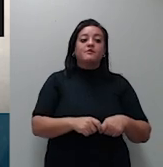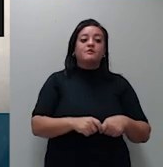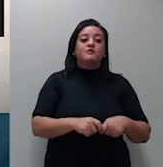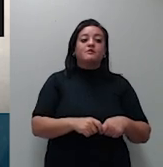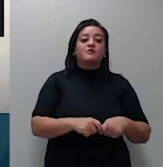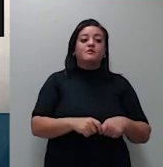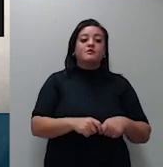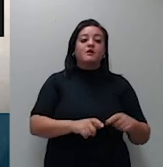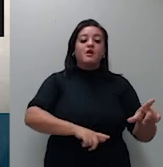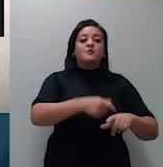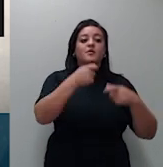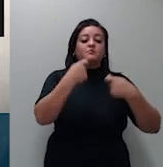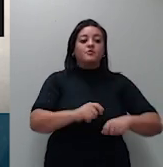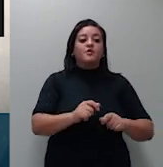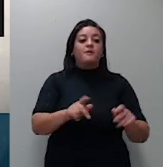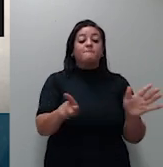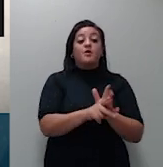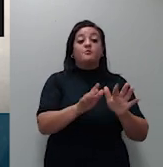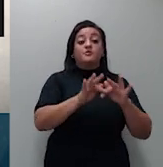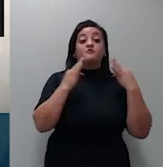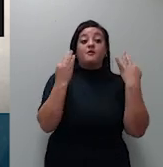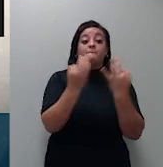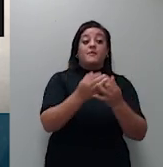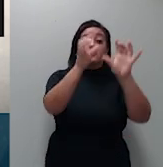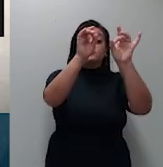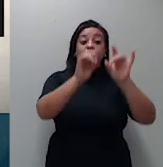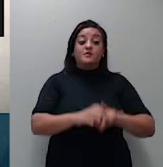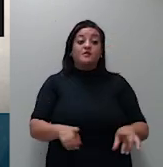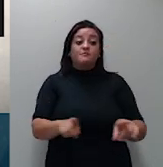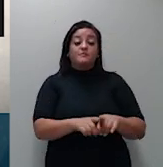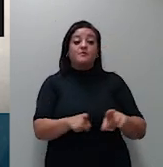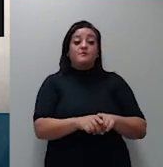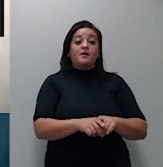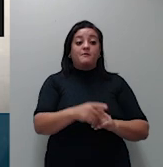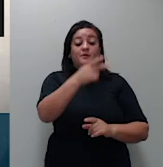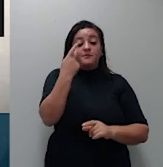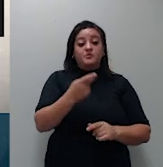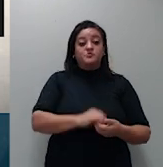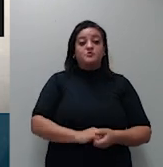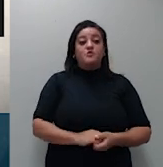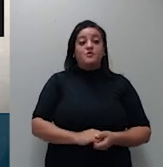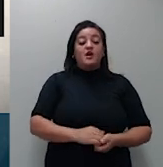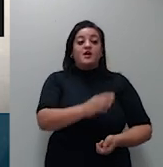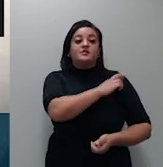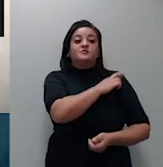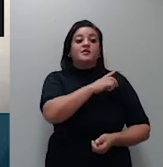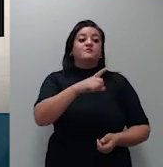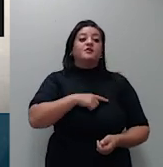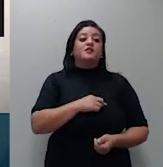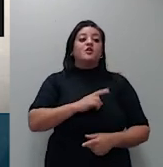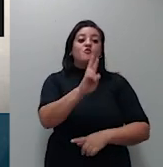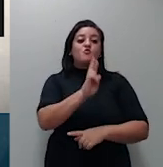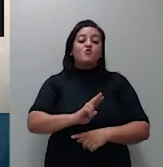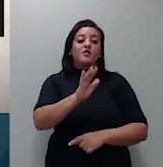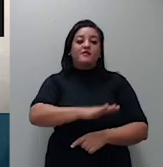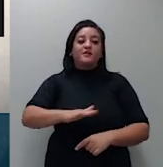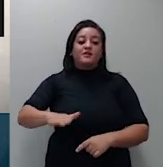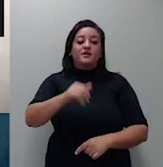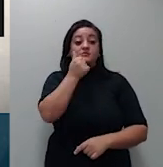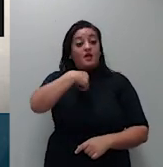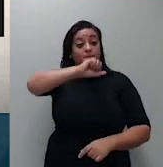do Poder familiar exclusivamente pelo genitor que detém a guarda do menor que a mãe